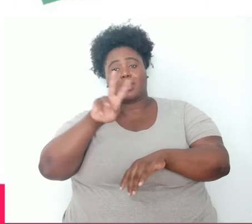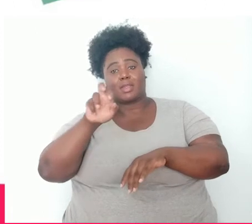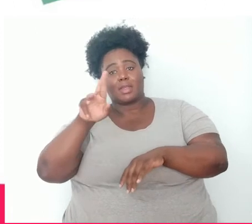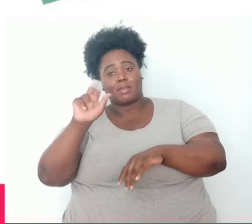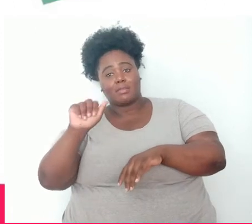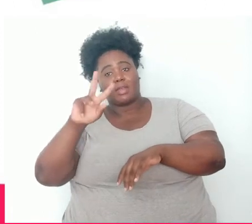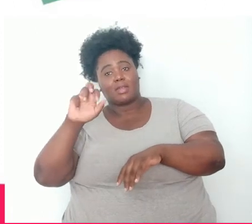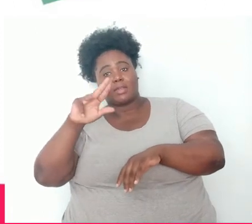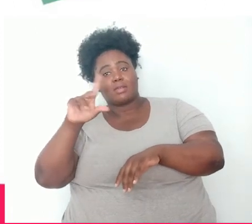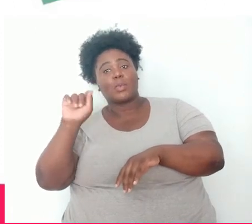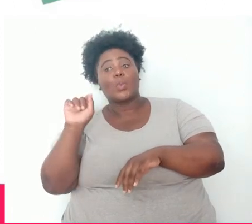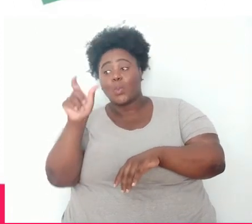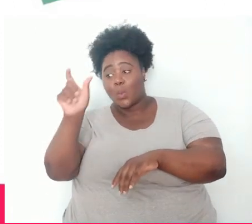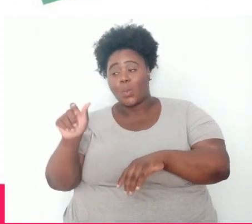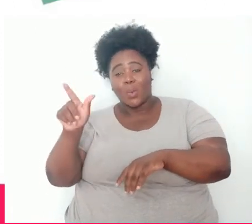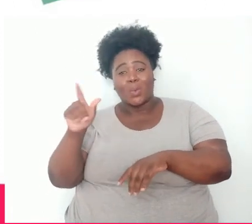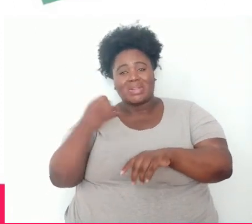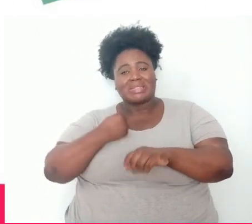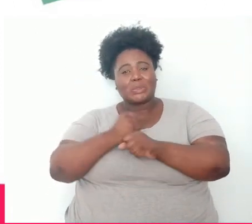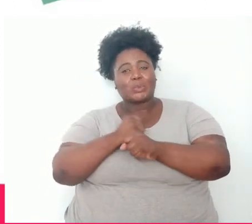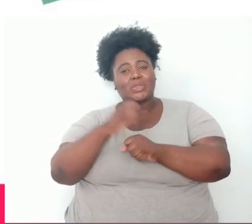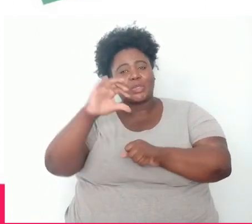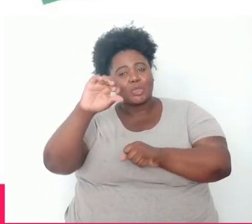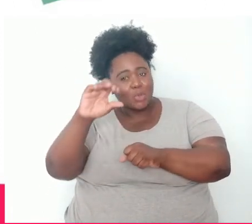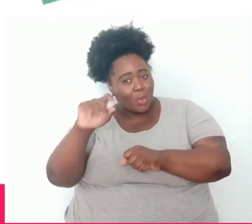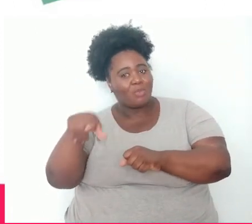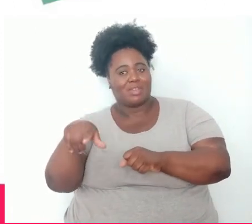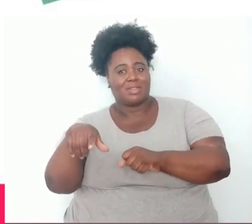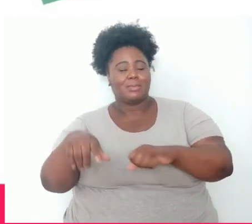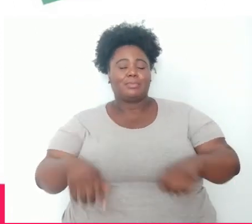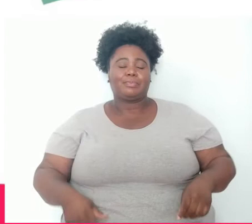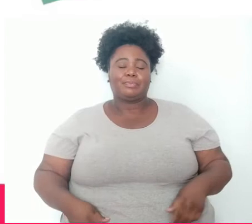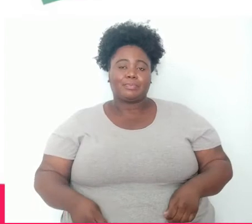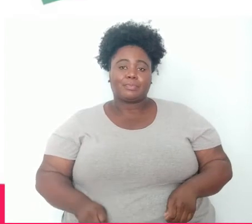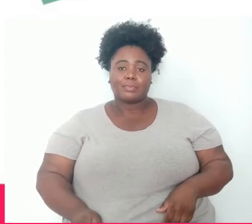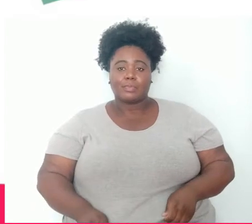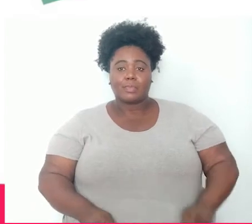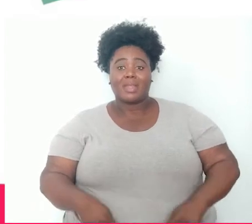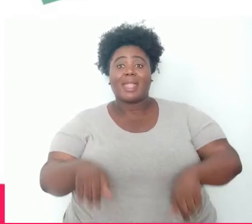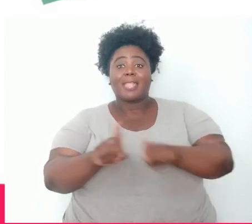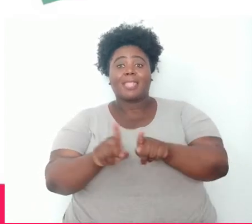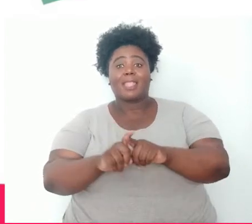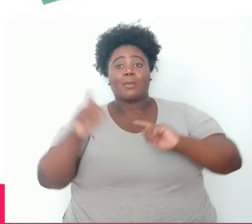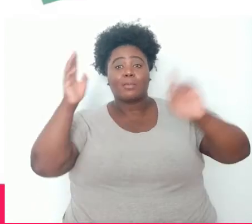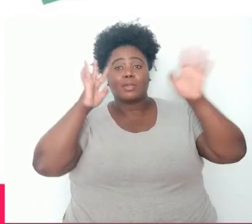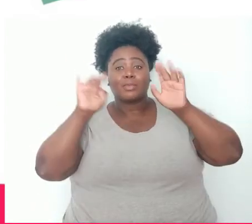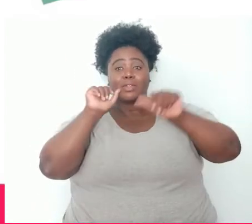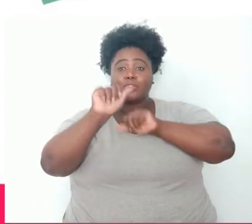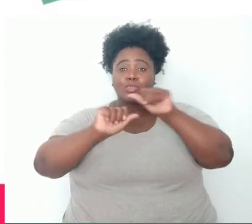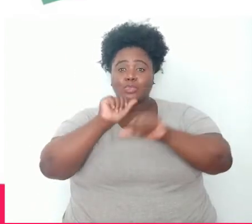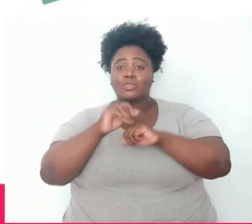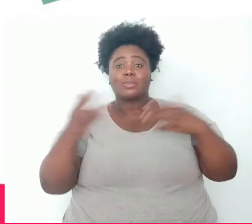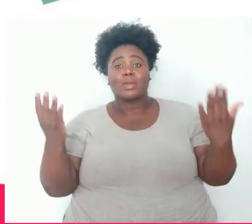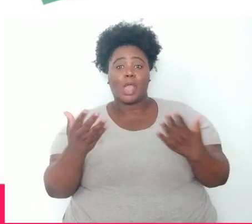era Vera Verão na década de 90, né? E também do imaginário do transformismo, que